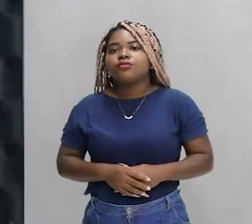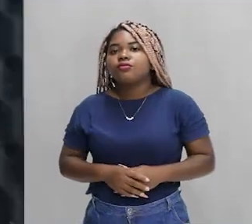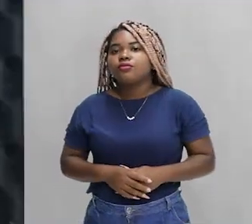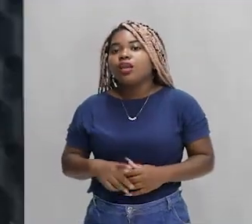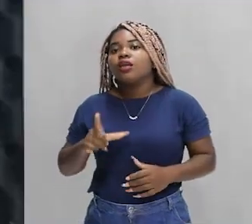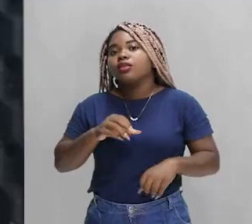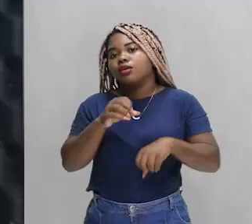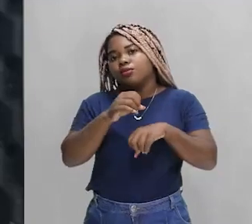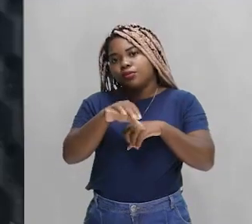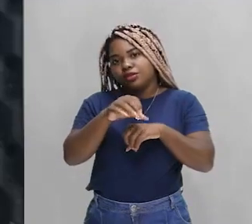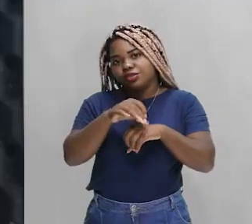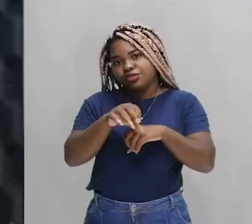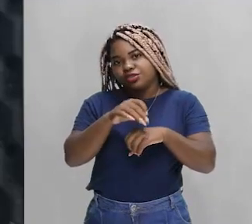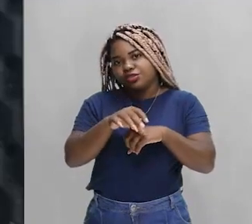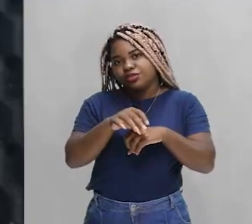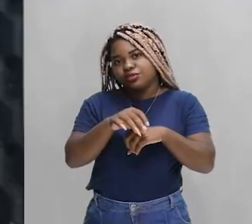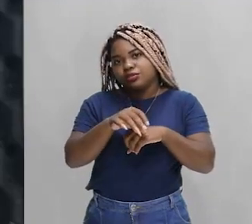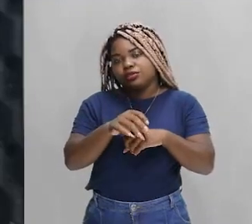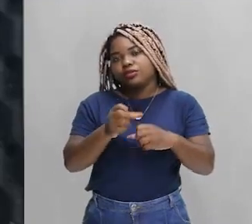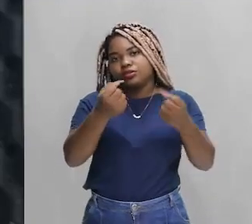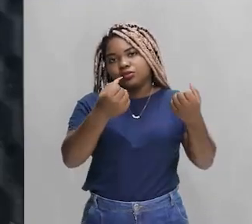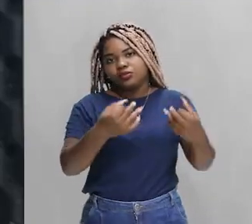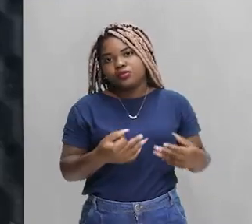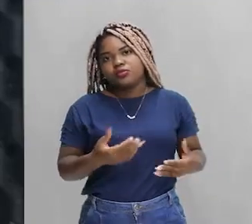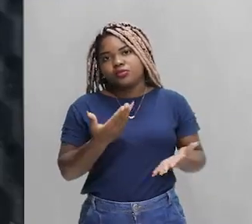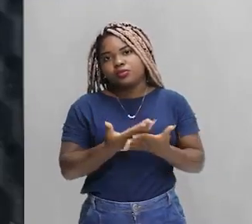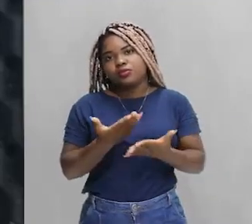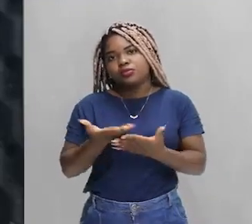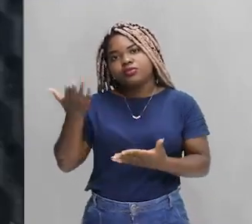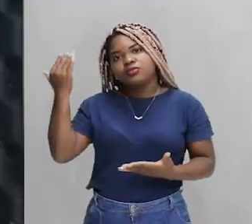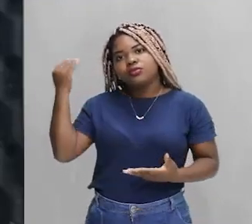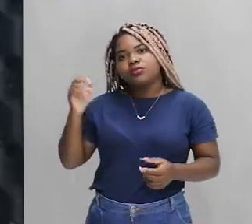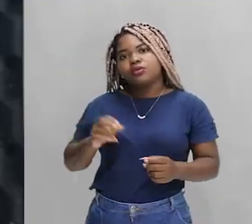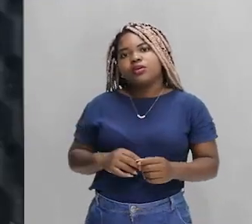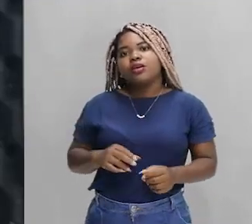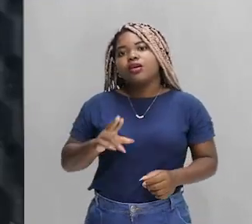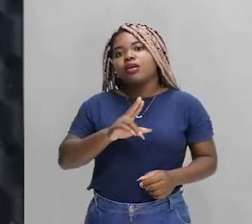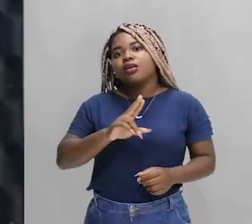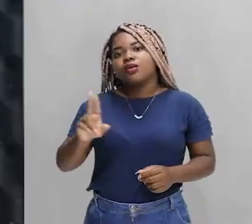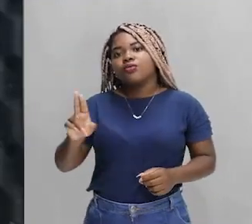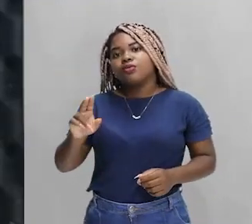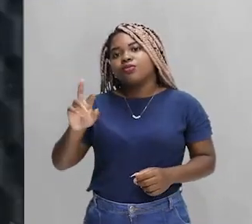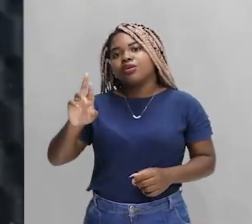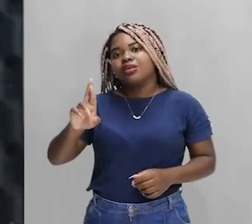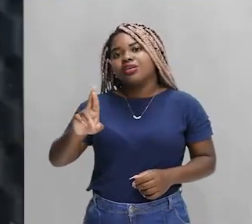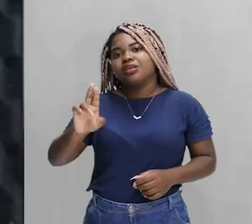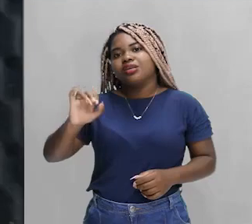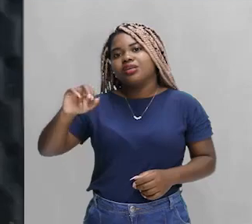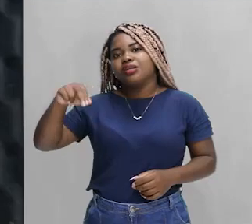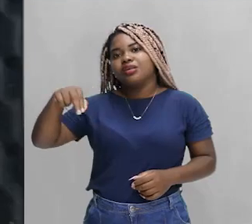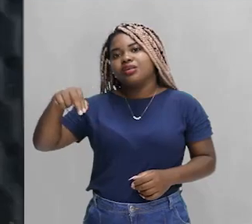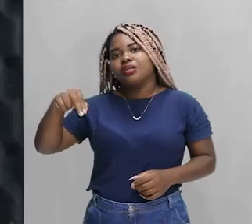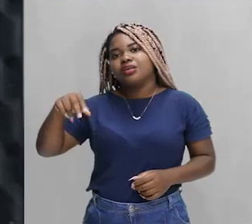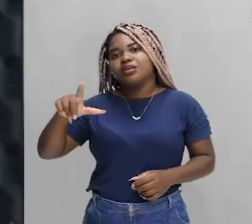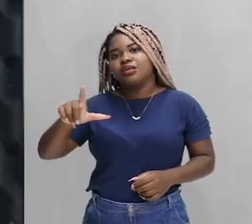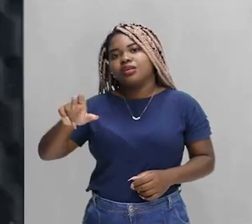uma dica que eu dei, inclusive dei até em uma outra aula, que é a palavra rinlux. A palavra rinlux,